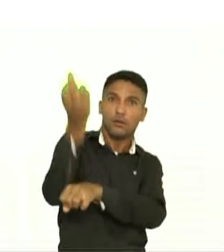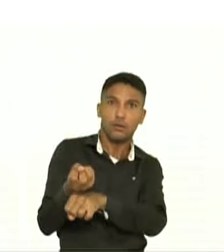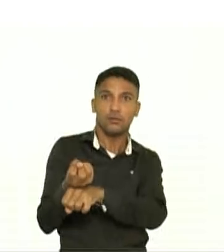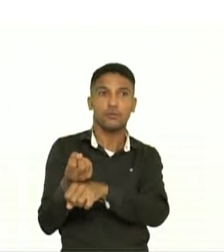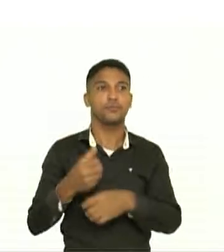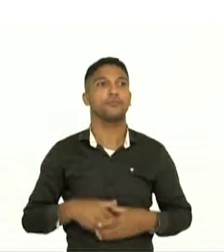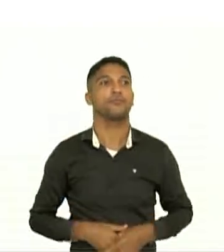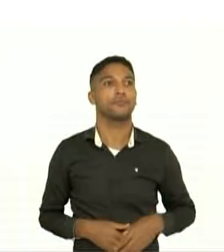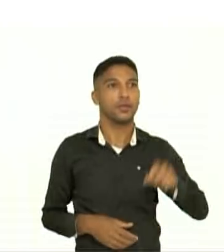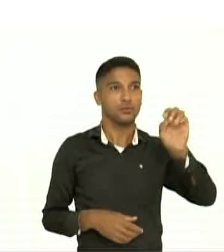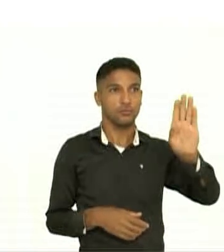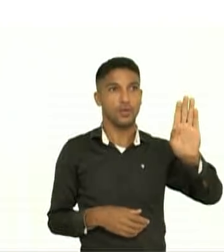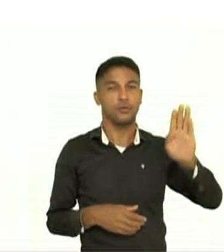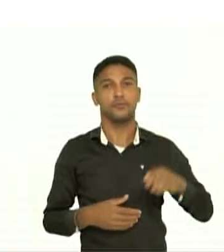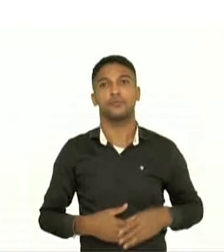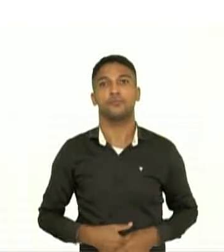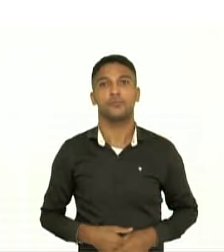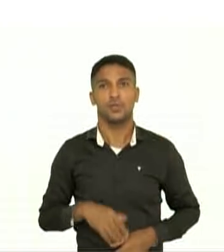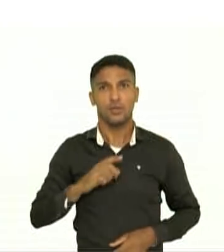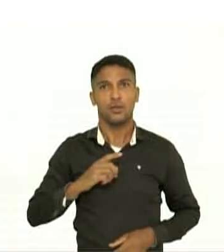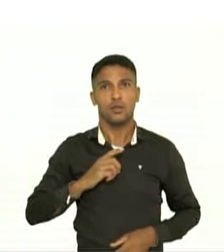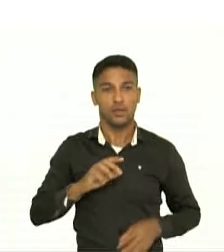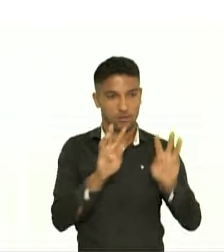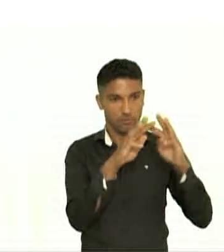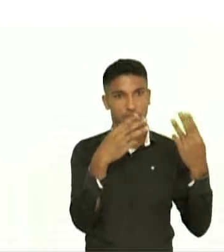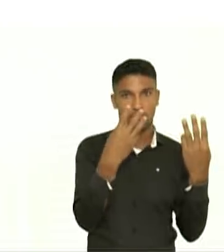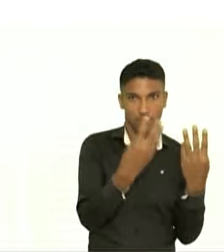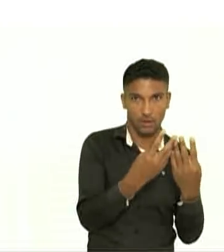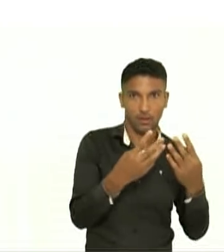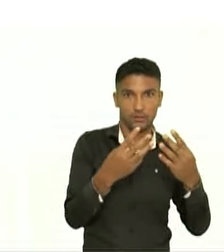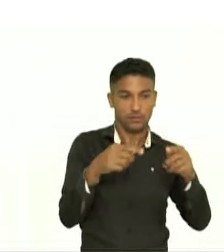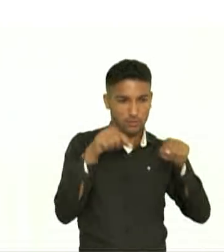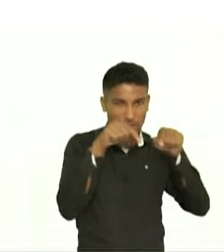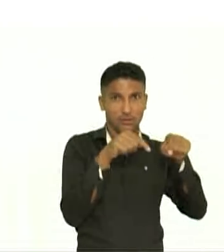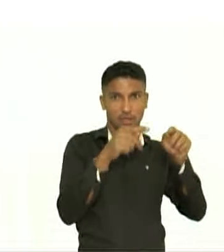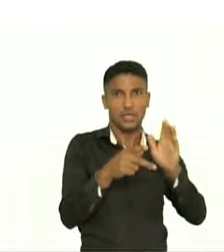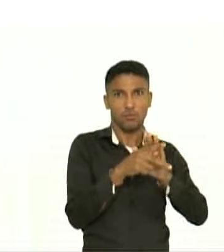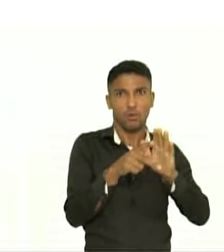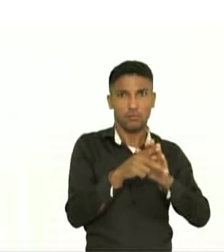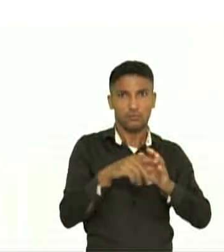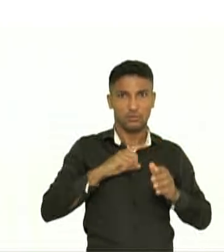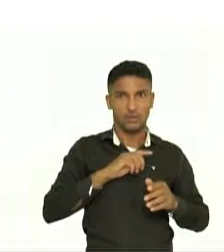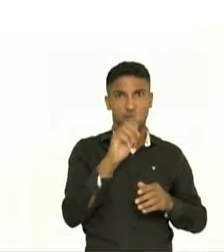massa pela gravidade e a massa é fruto do produto do peso pela gravidade.